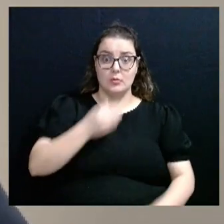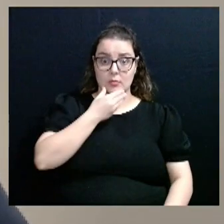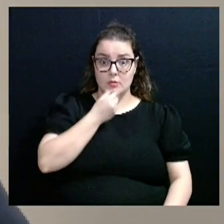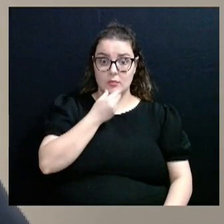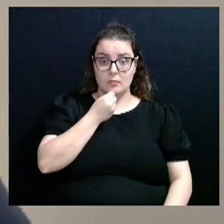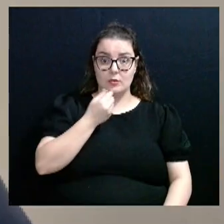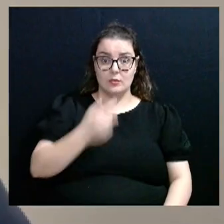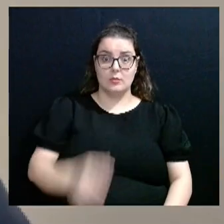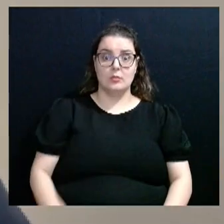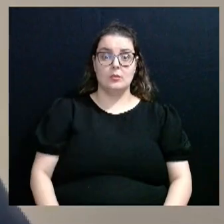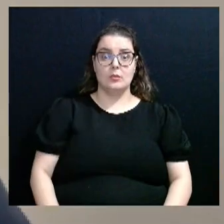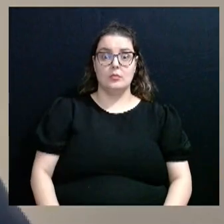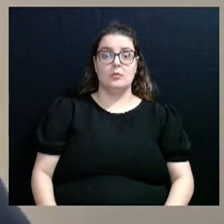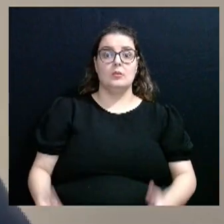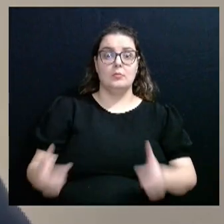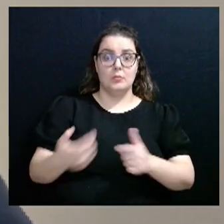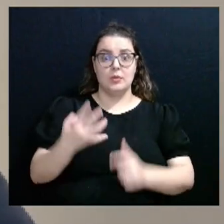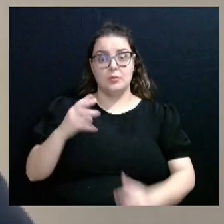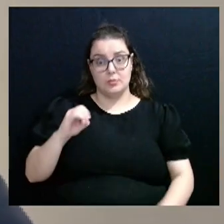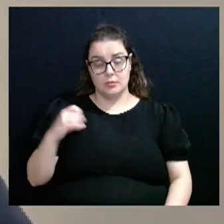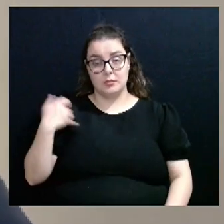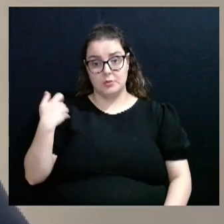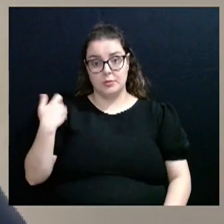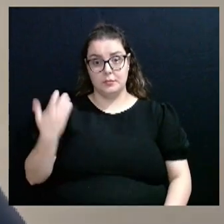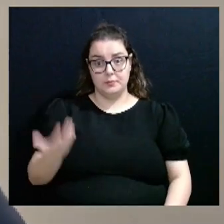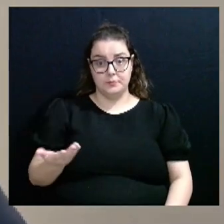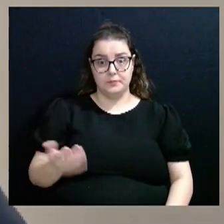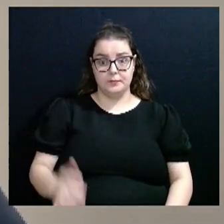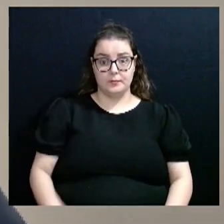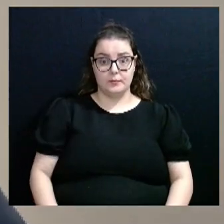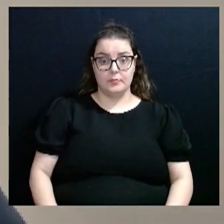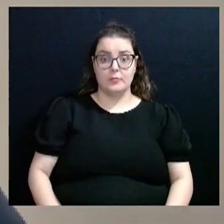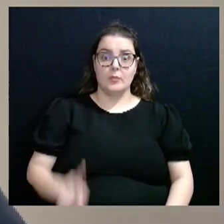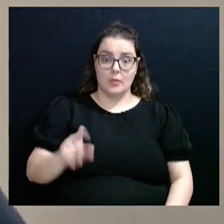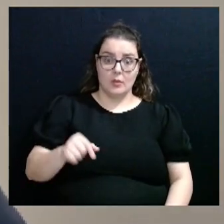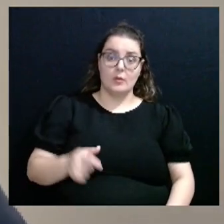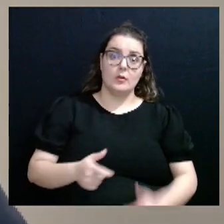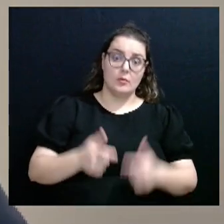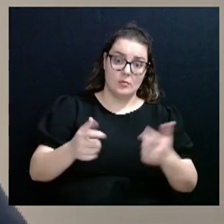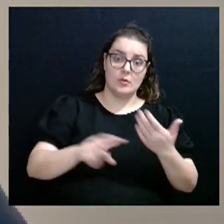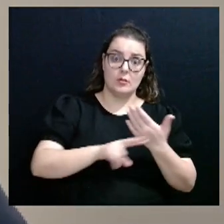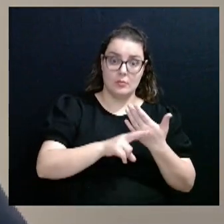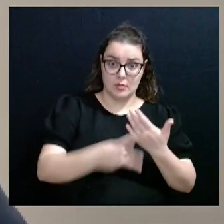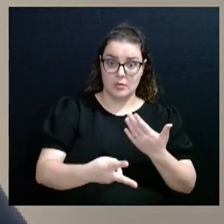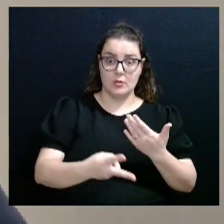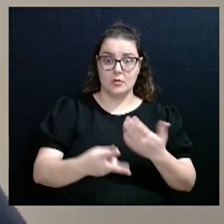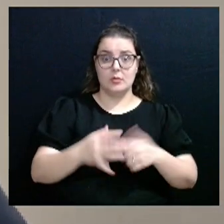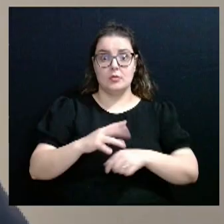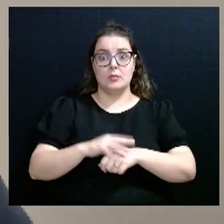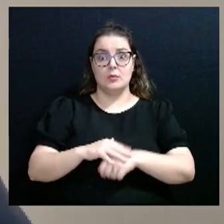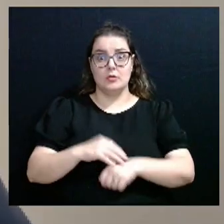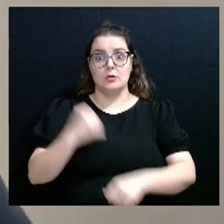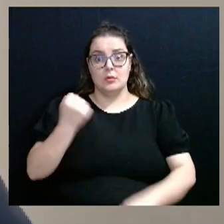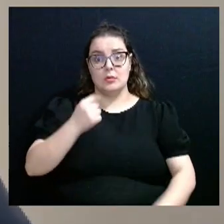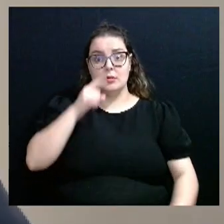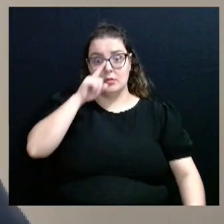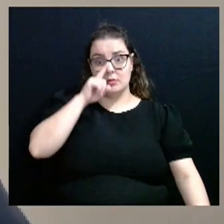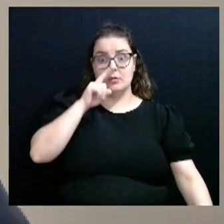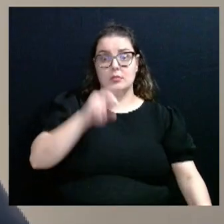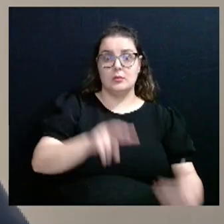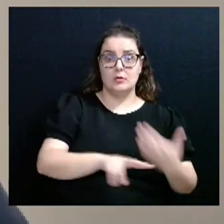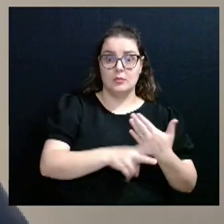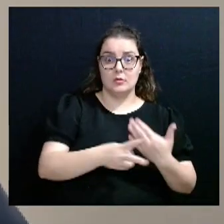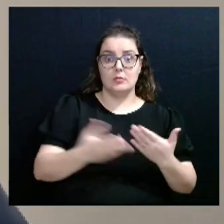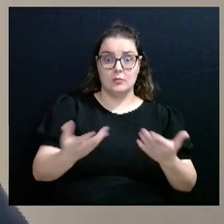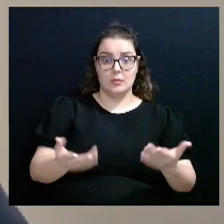40 anos, né? Mas é intensamente acometida por essa doença que traz graves riscos e sequelas, né? E aí, para